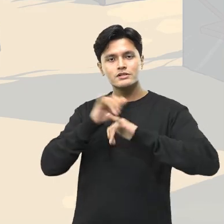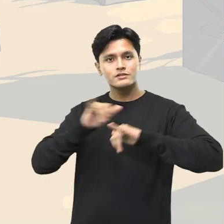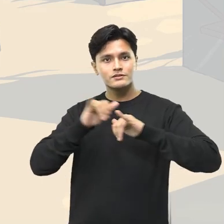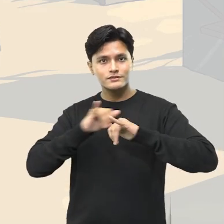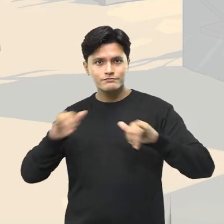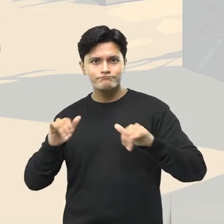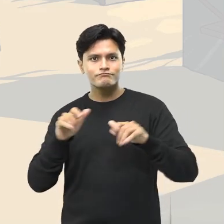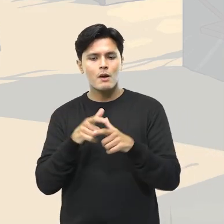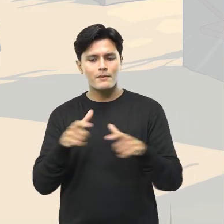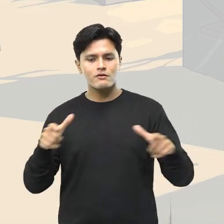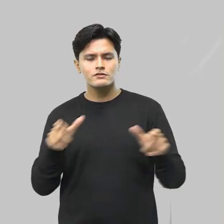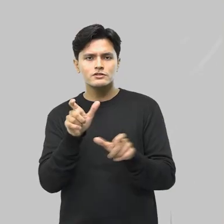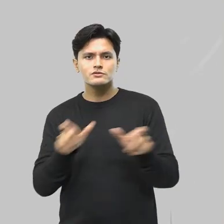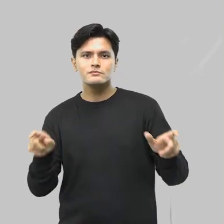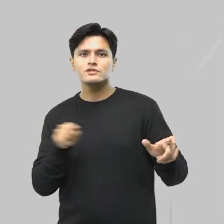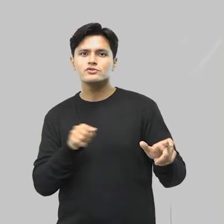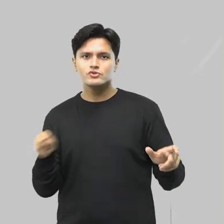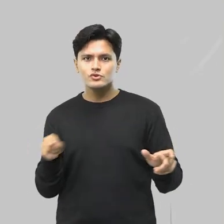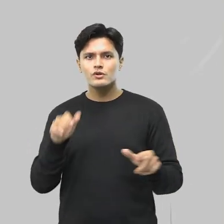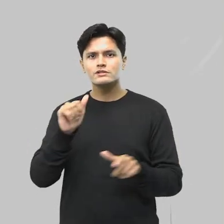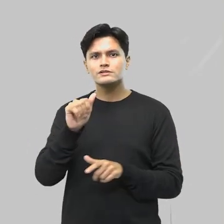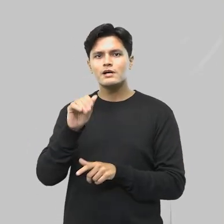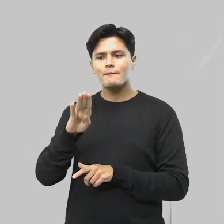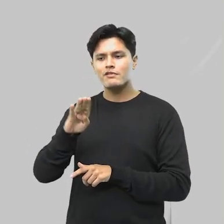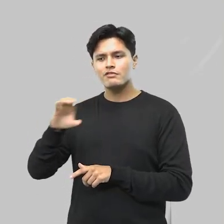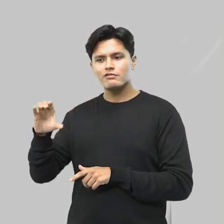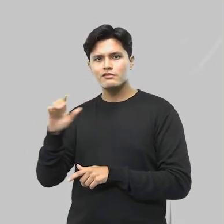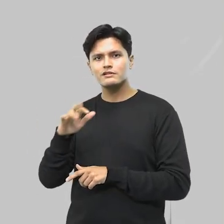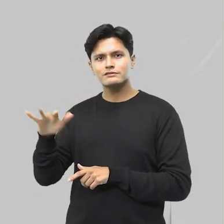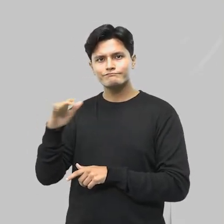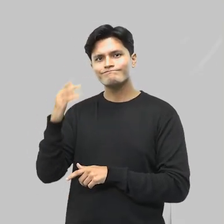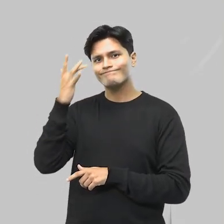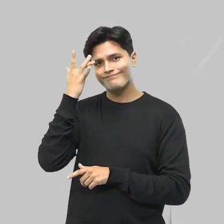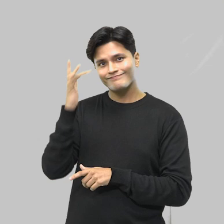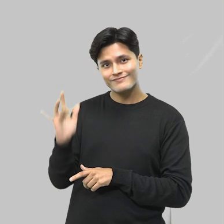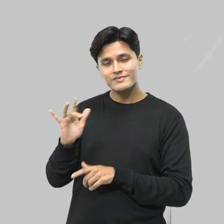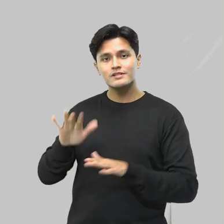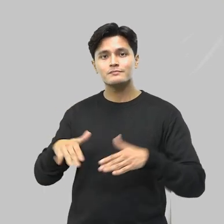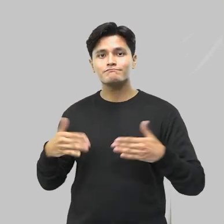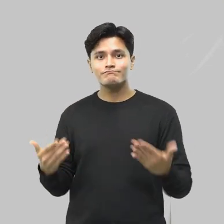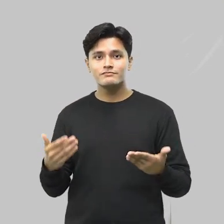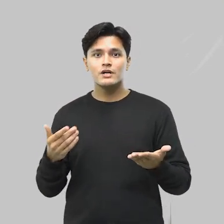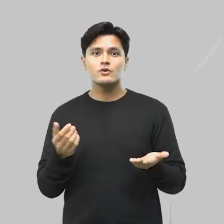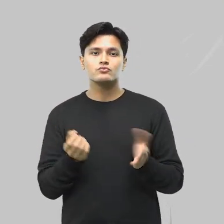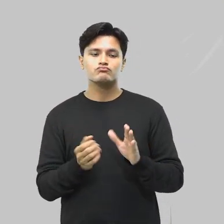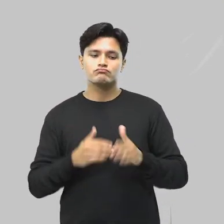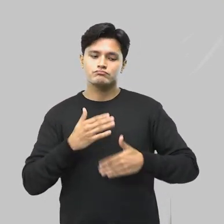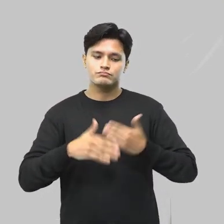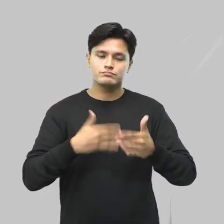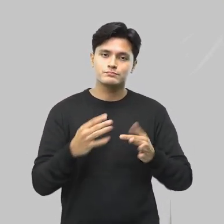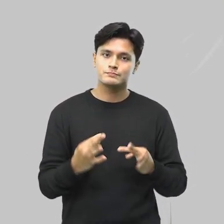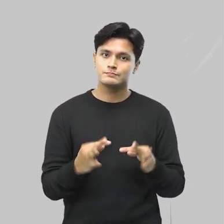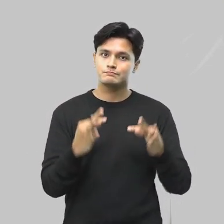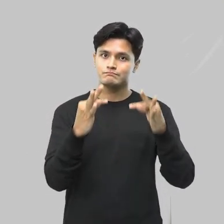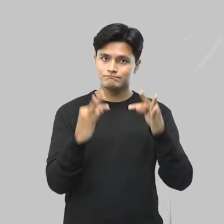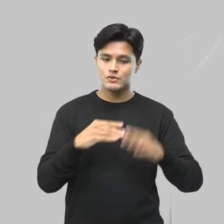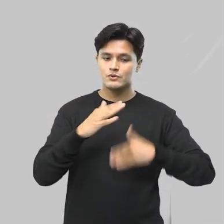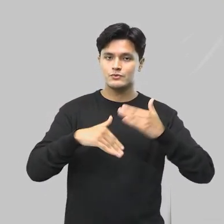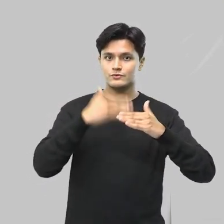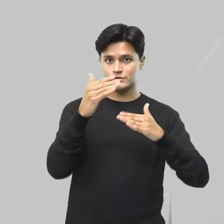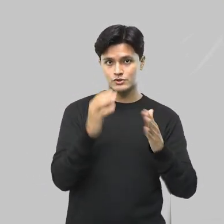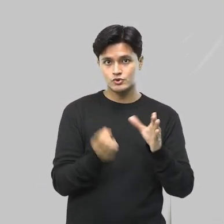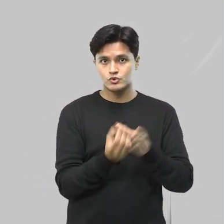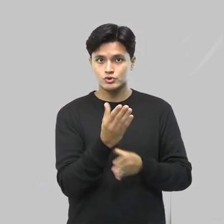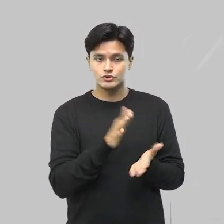maioria era analfabeta. Com o avanço da tecnologia, surgiu a impressão e o que era apenas cantado, agora passa a